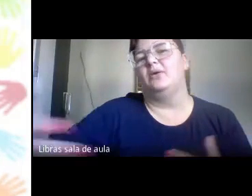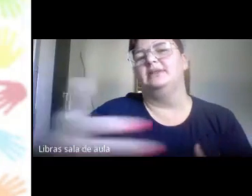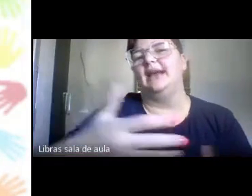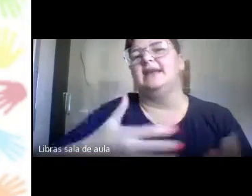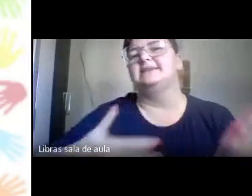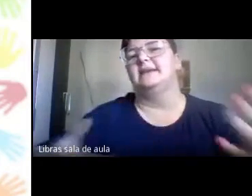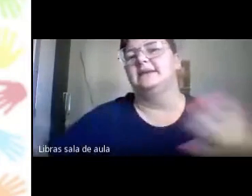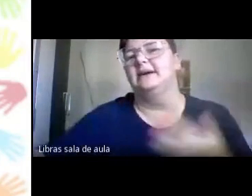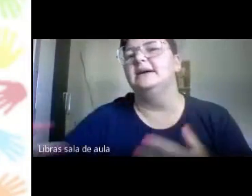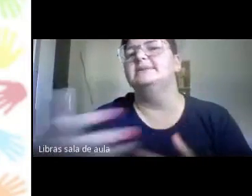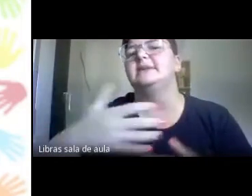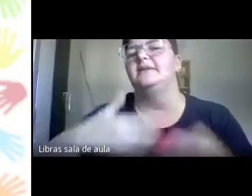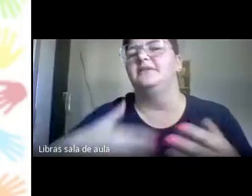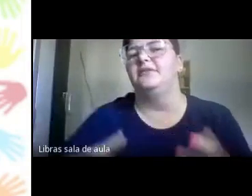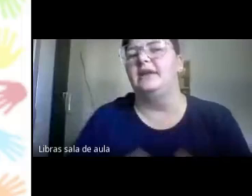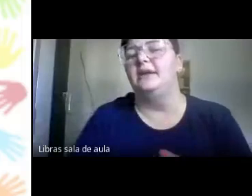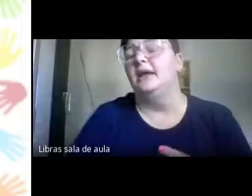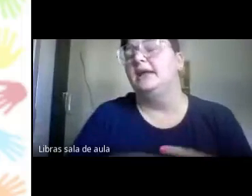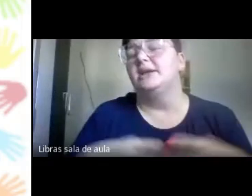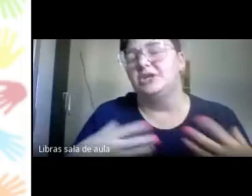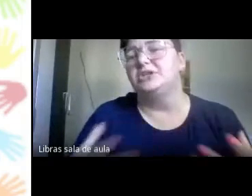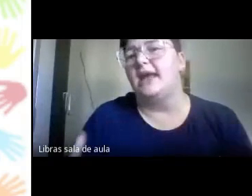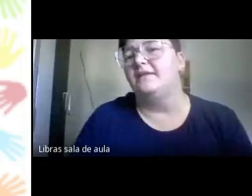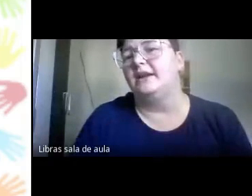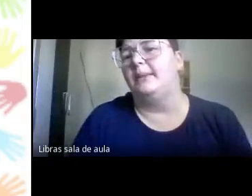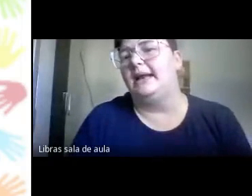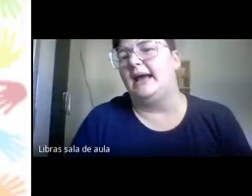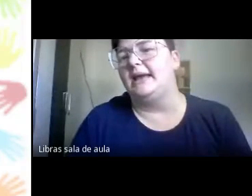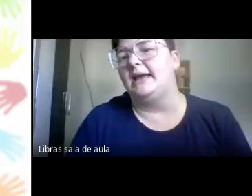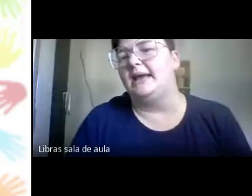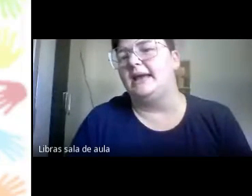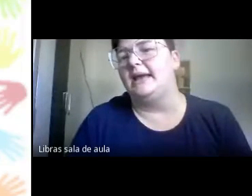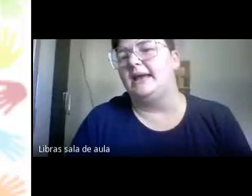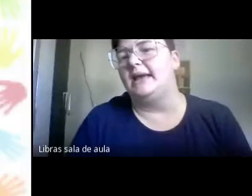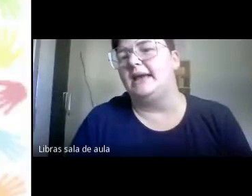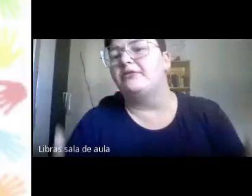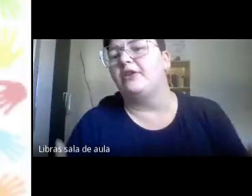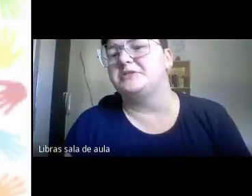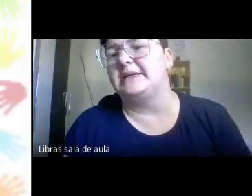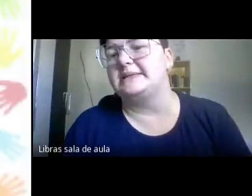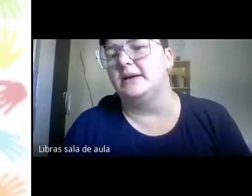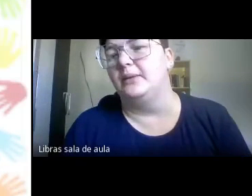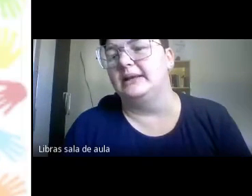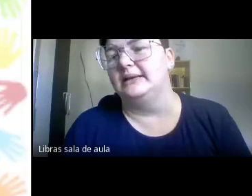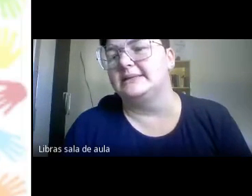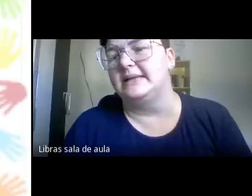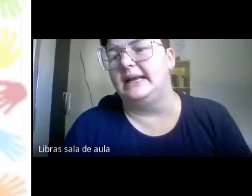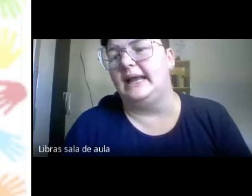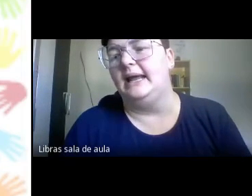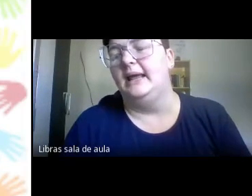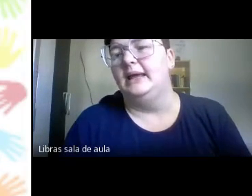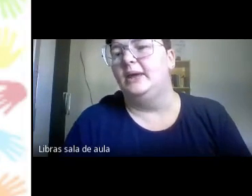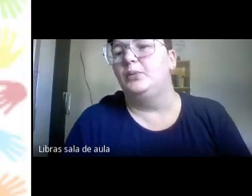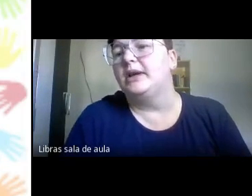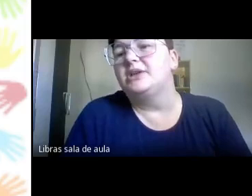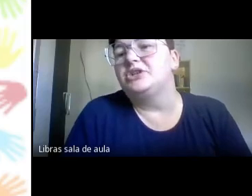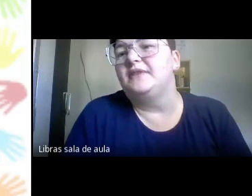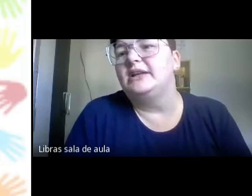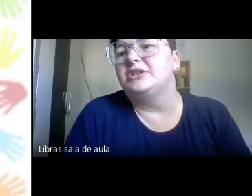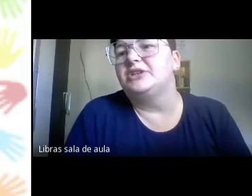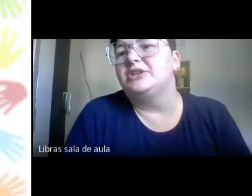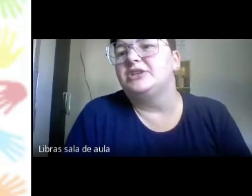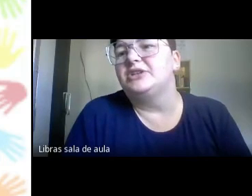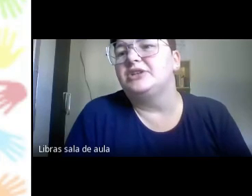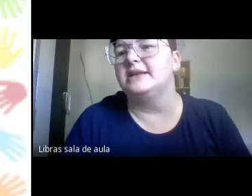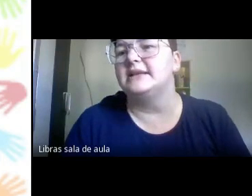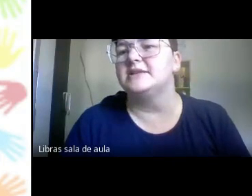é que acontece a dança, enfim, e a gente deve trabalhar isso, porque é uma forma de expressão a dança, né? E por que a gente vai